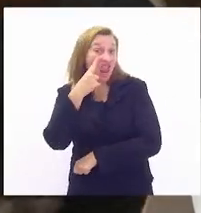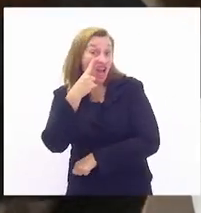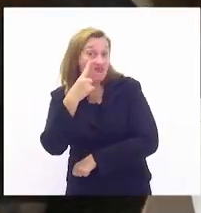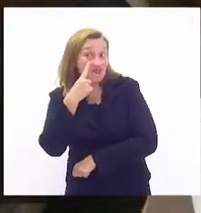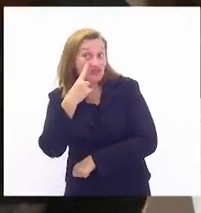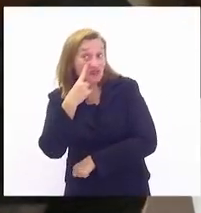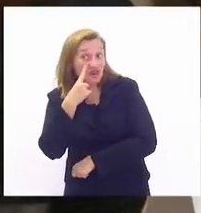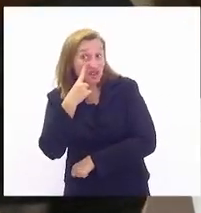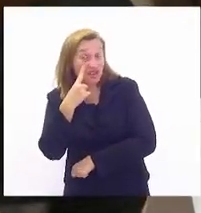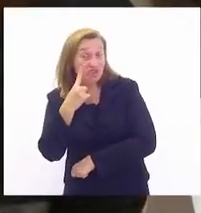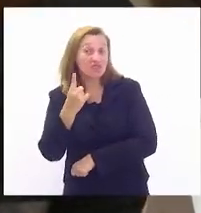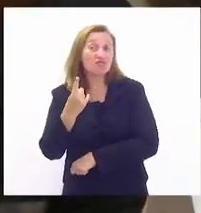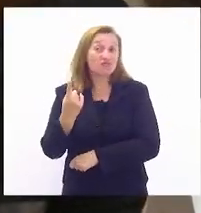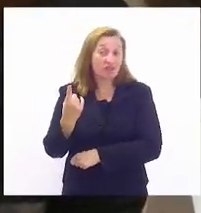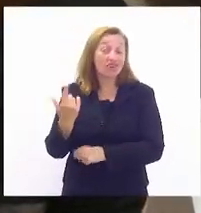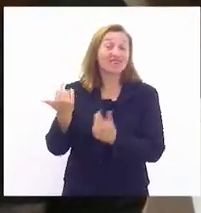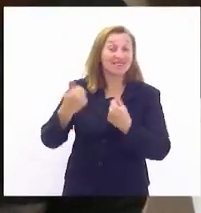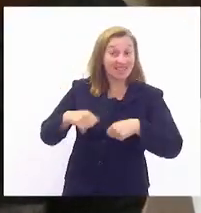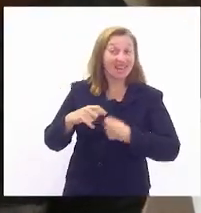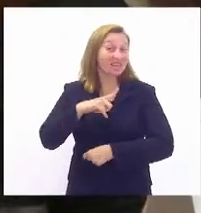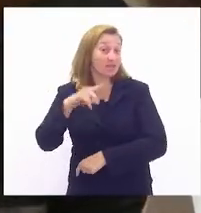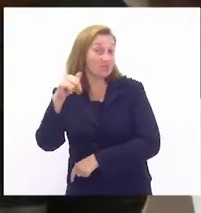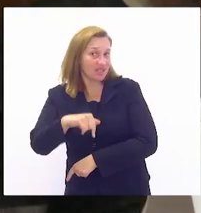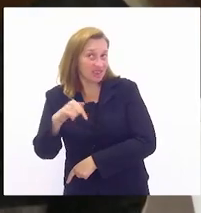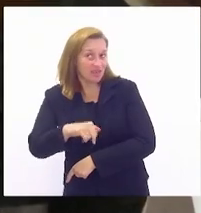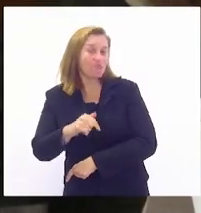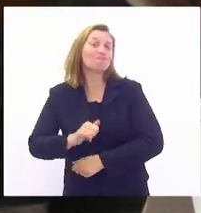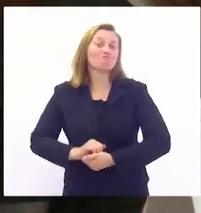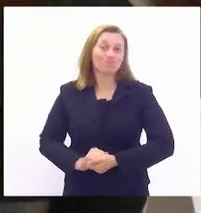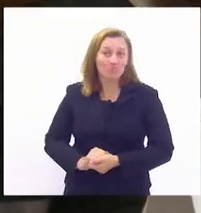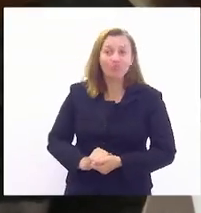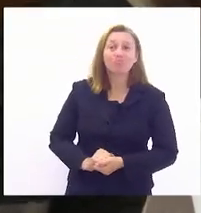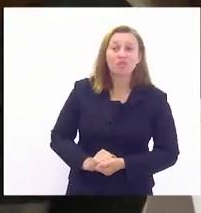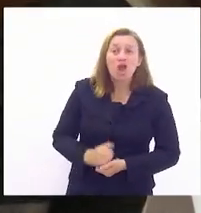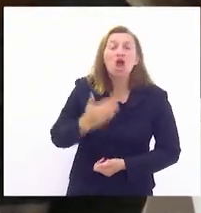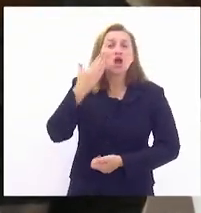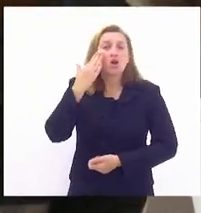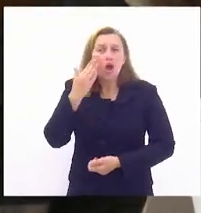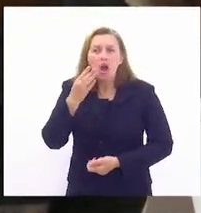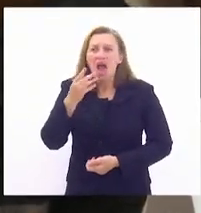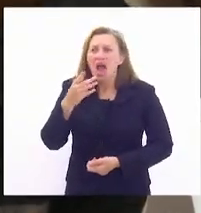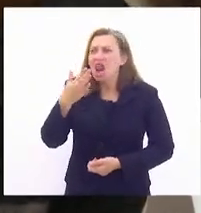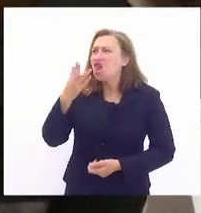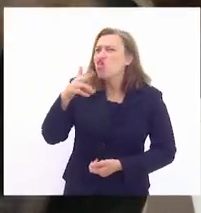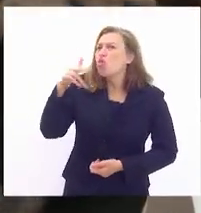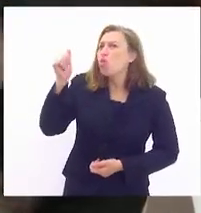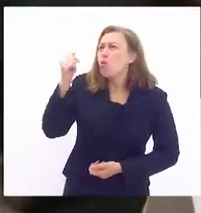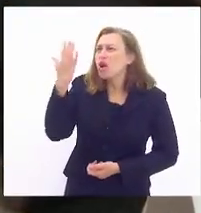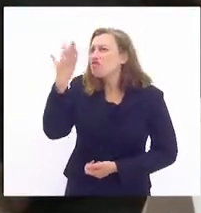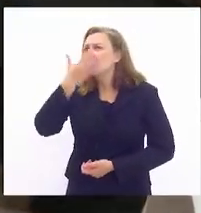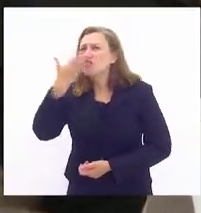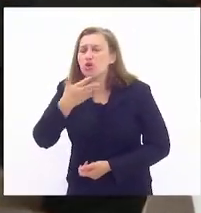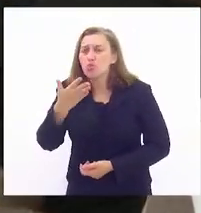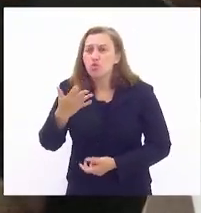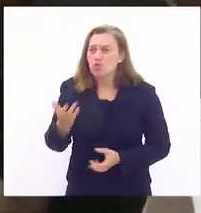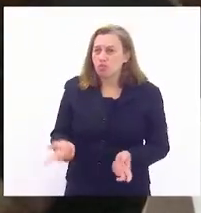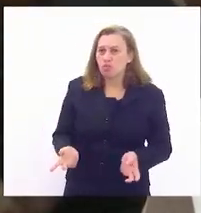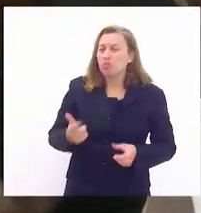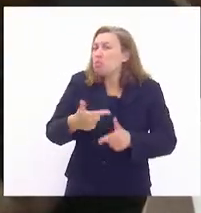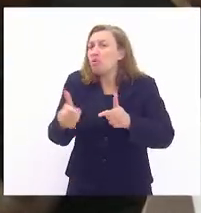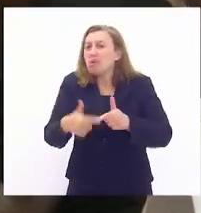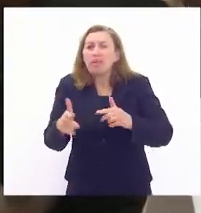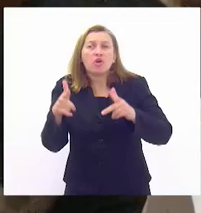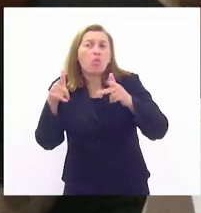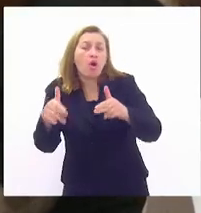o que nós sofremos aqui. Ela me confidenciou que nunca tinha visto uma situação como essa em todos esses anos de ativismo e de trabalho na causa